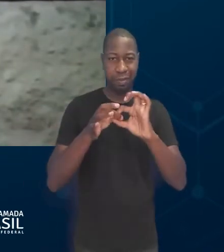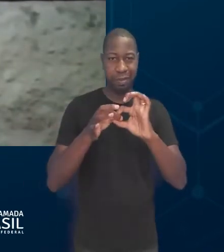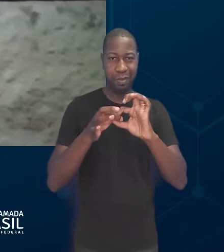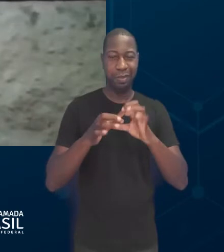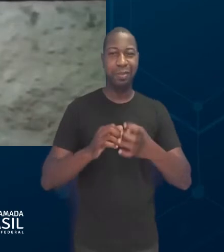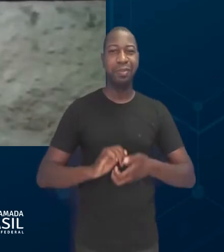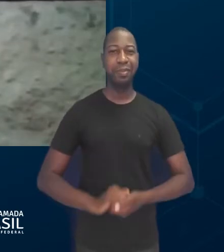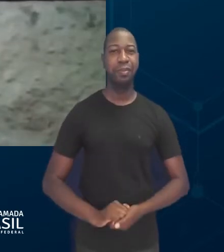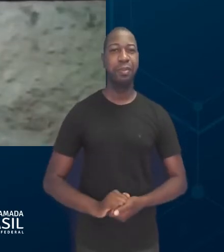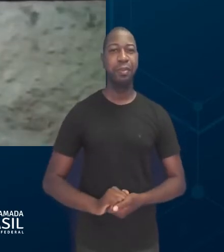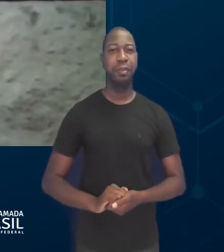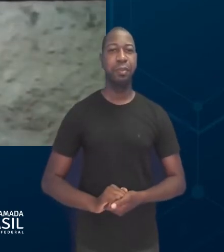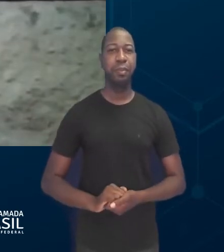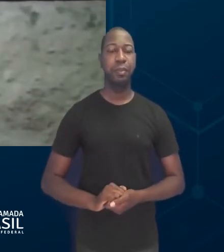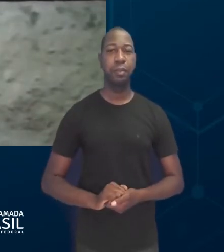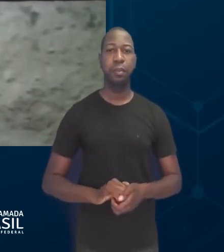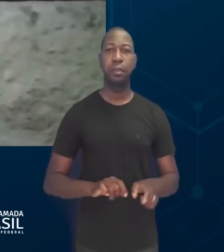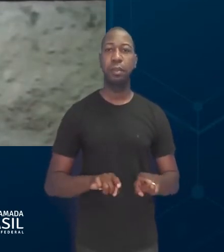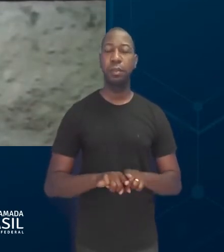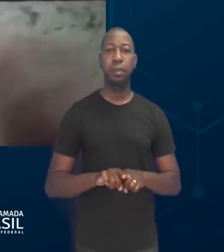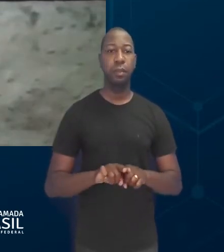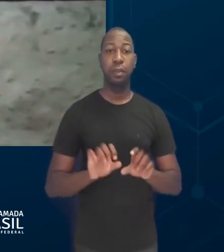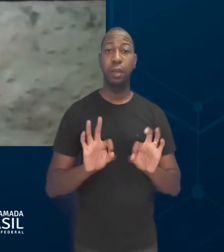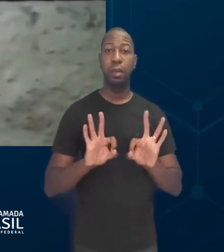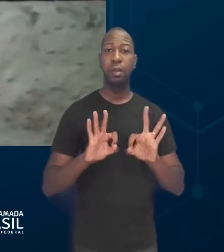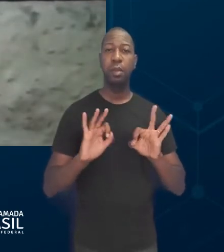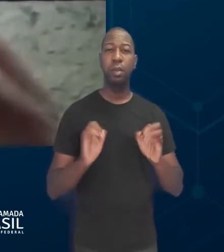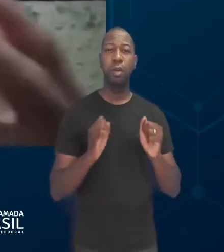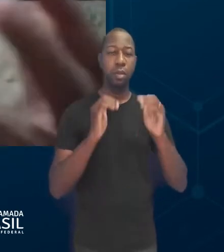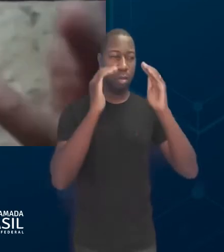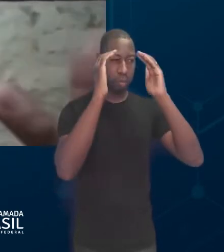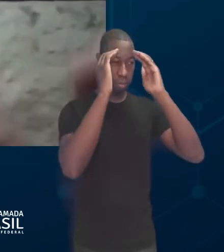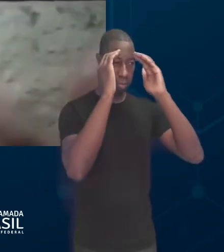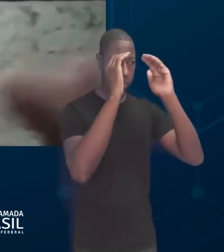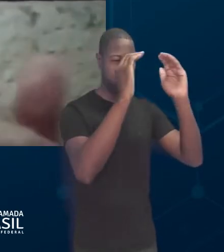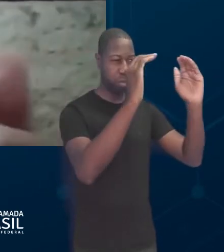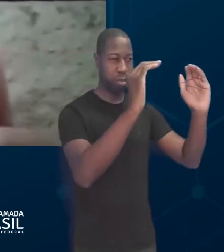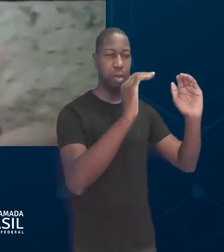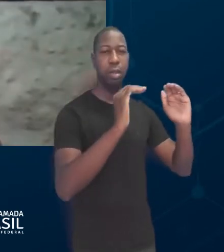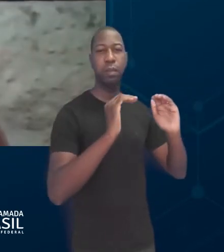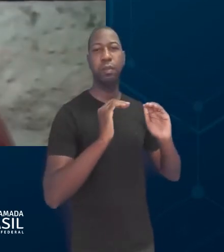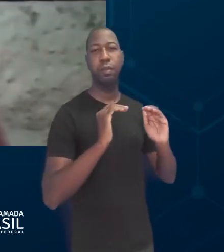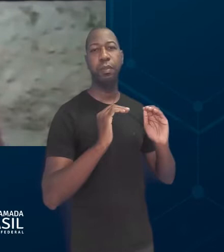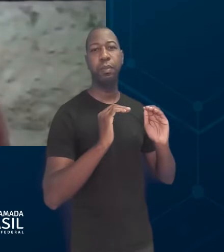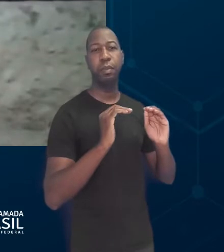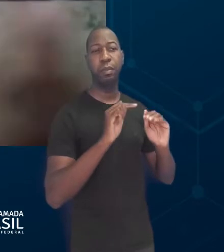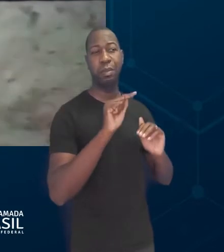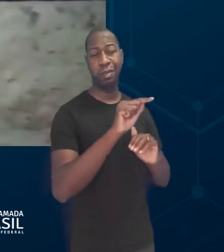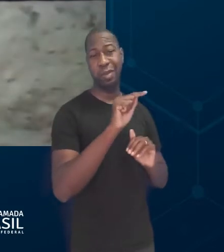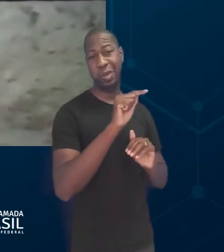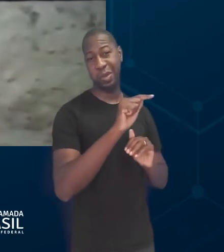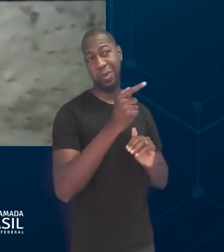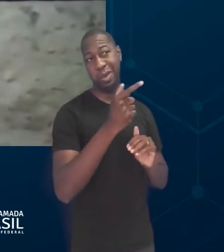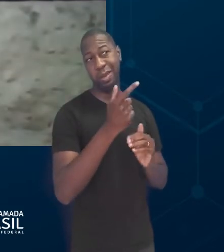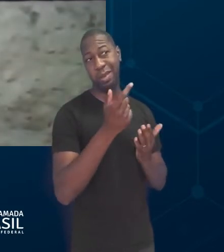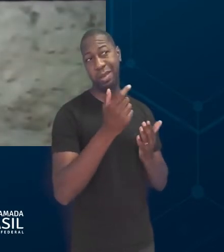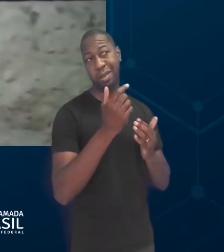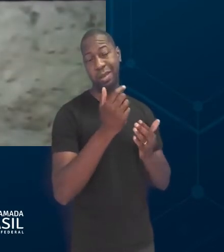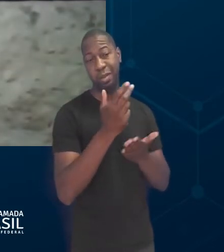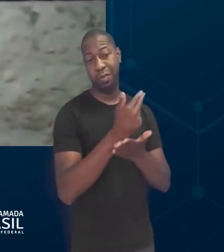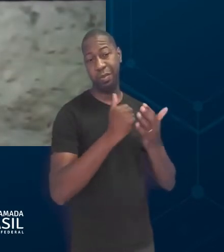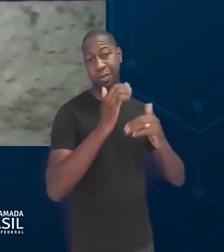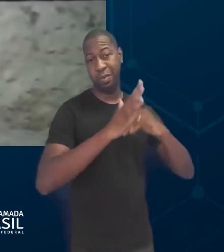E que respeita todos os públicos e artistas, sejam eles viajantes ou